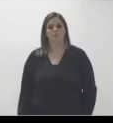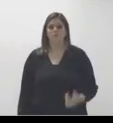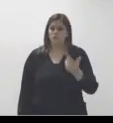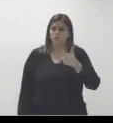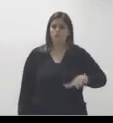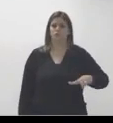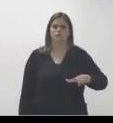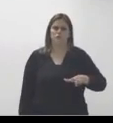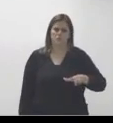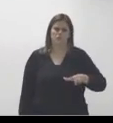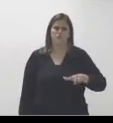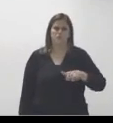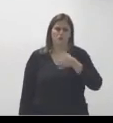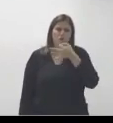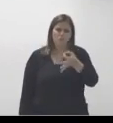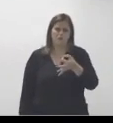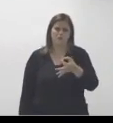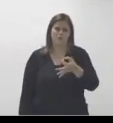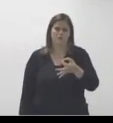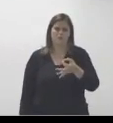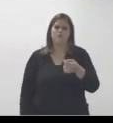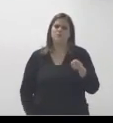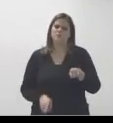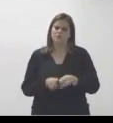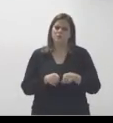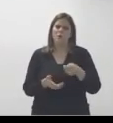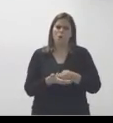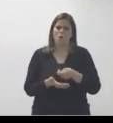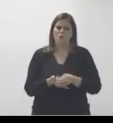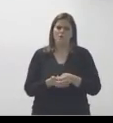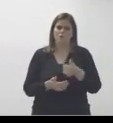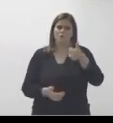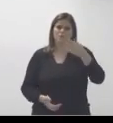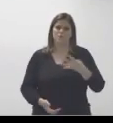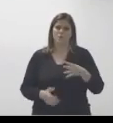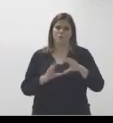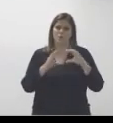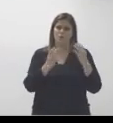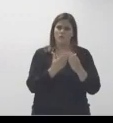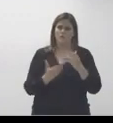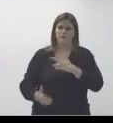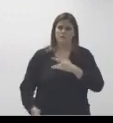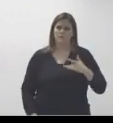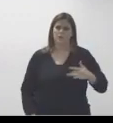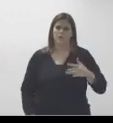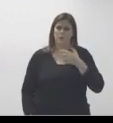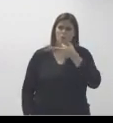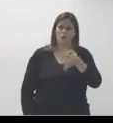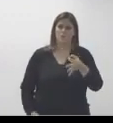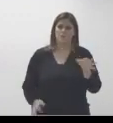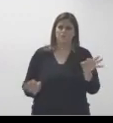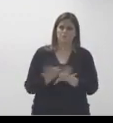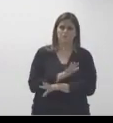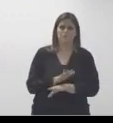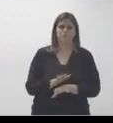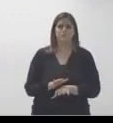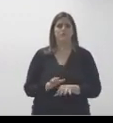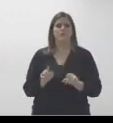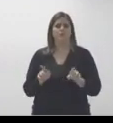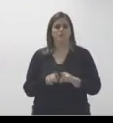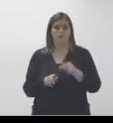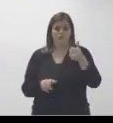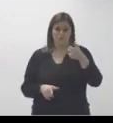verdade o cumprimento da 14ª conferência nacional de saúde ea 4ª conferência nacional de saúde mental